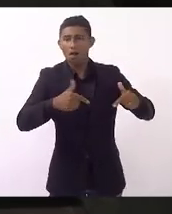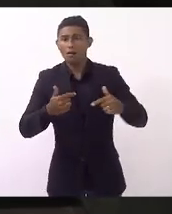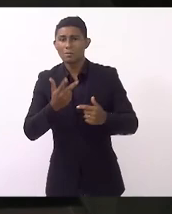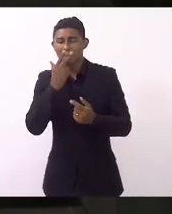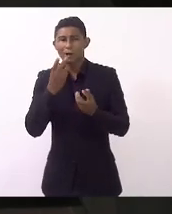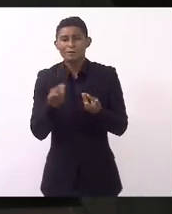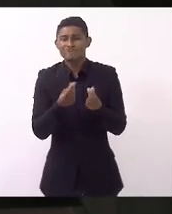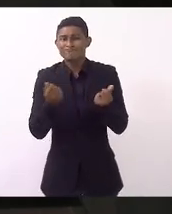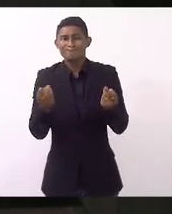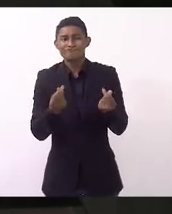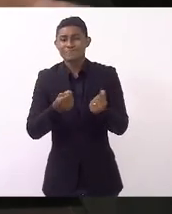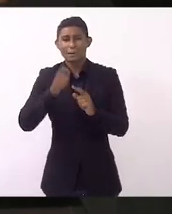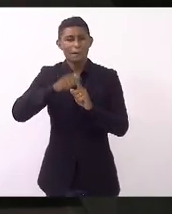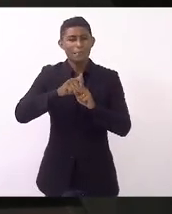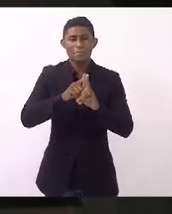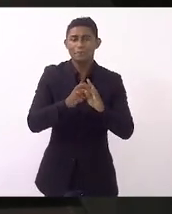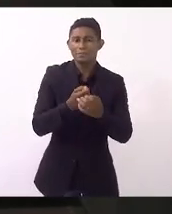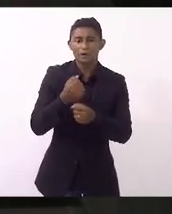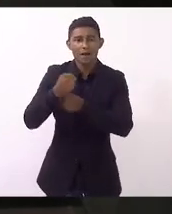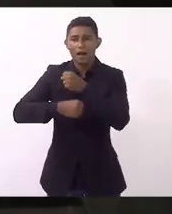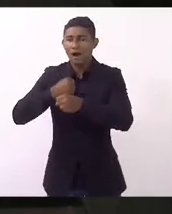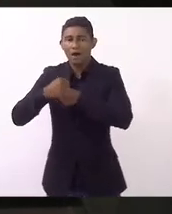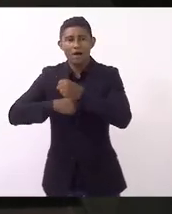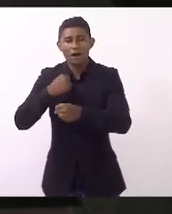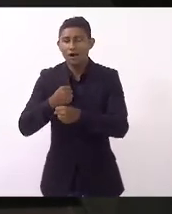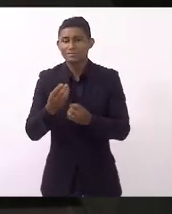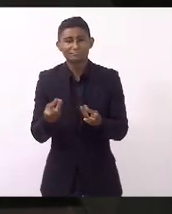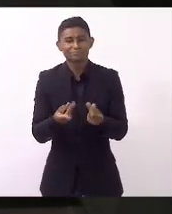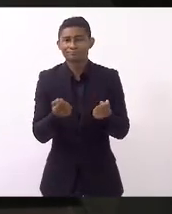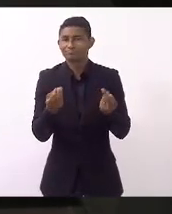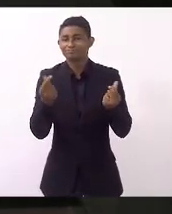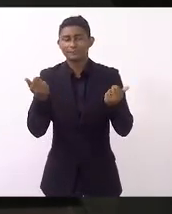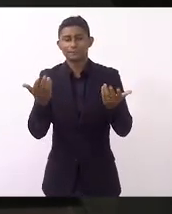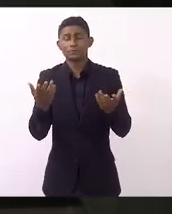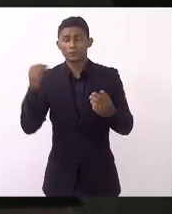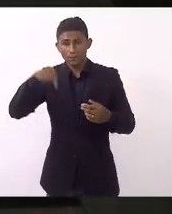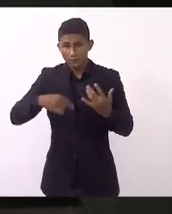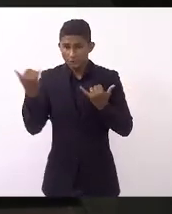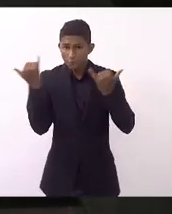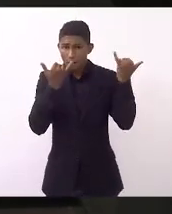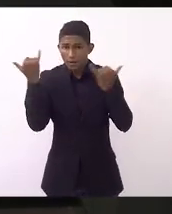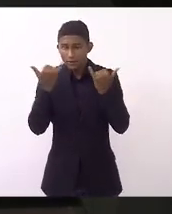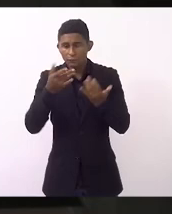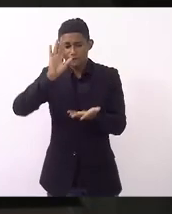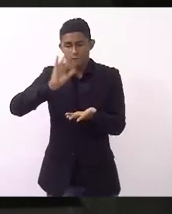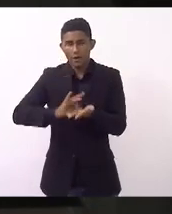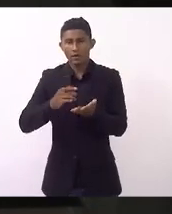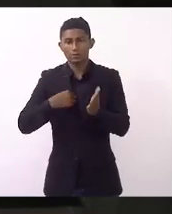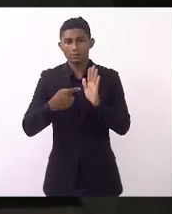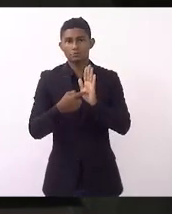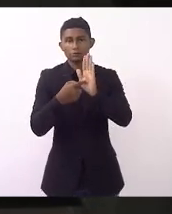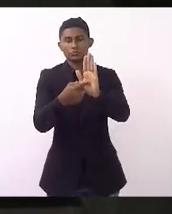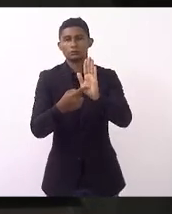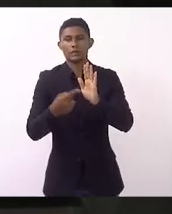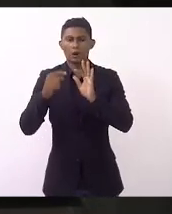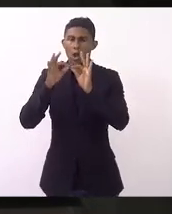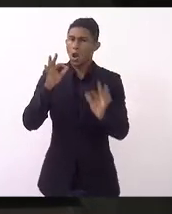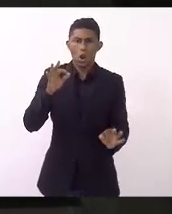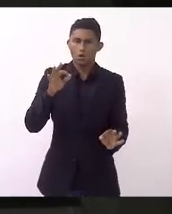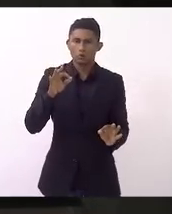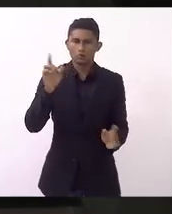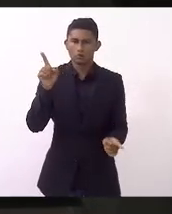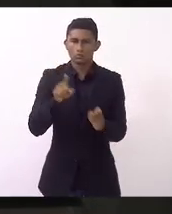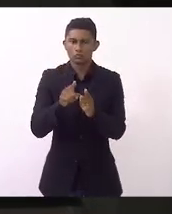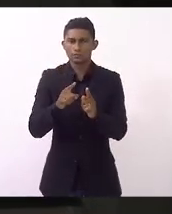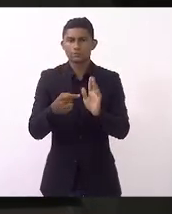em mês, de ano em ano, às vezes semana em semana. Eu quero dar um dado aqui concreto, deputada Tia Ju, não vou ser muito mais longo do que isso, que é